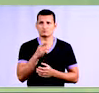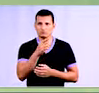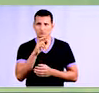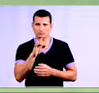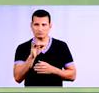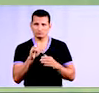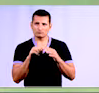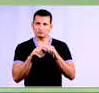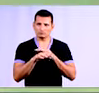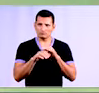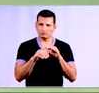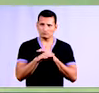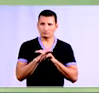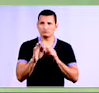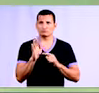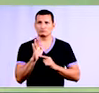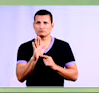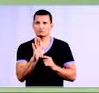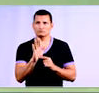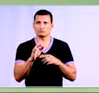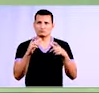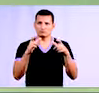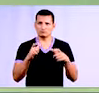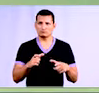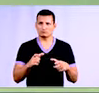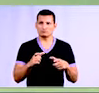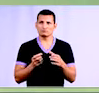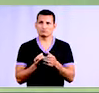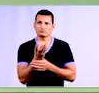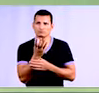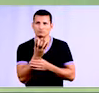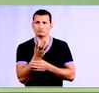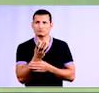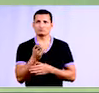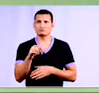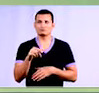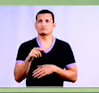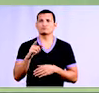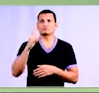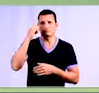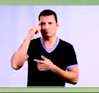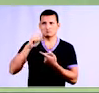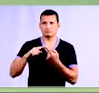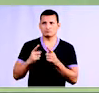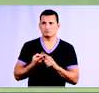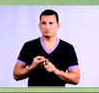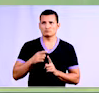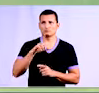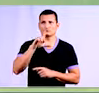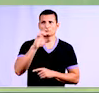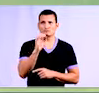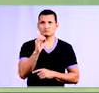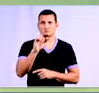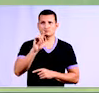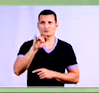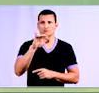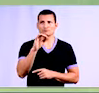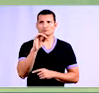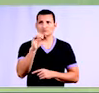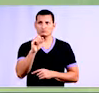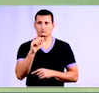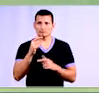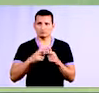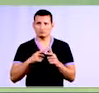alocando, demonstrando os endereços gerados, que são os endereços lógicos. Por quê? São